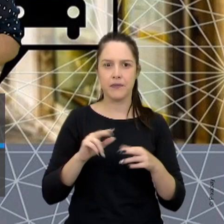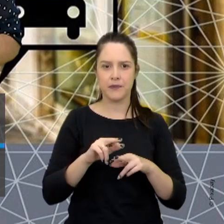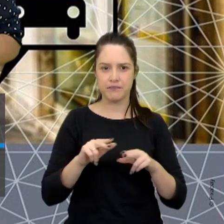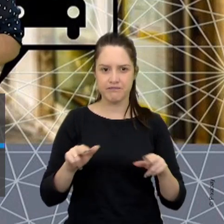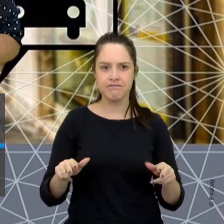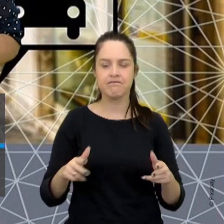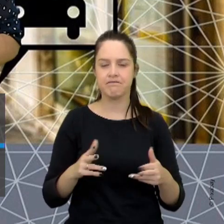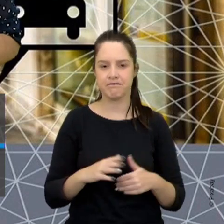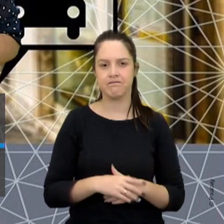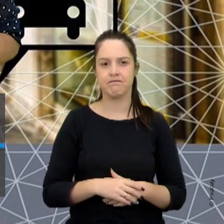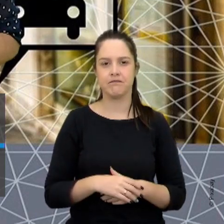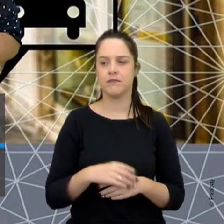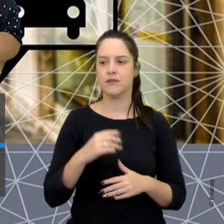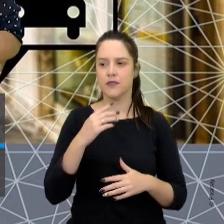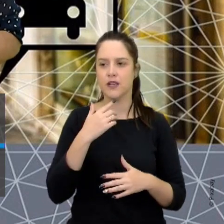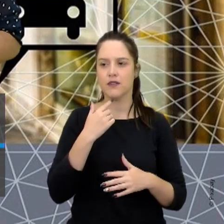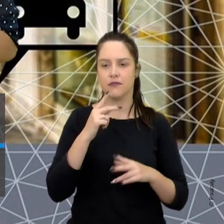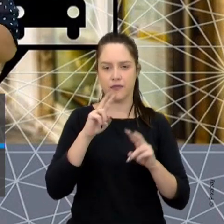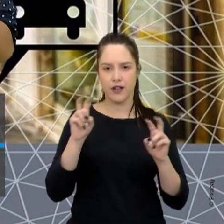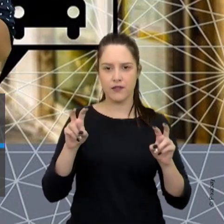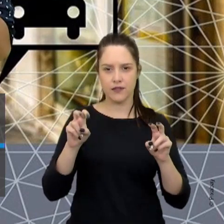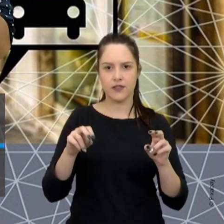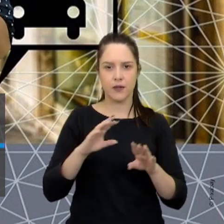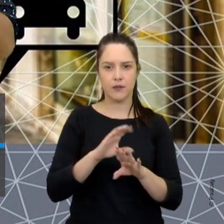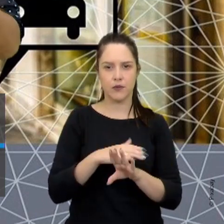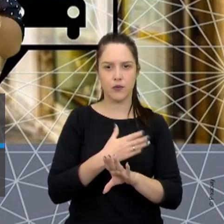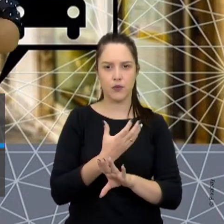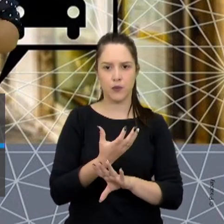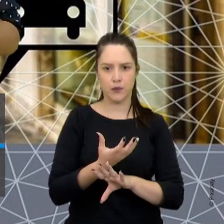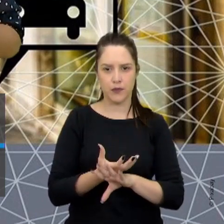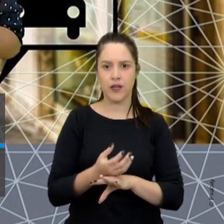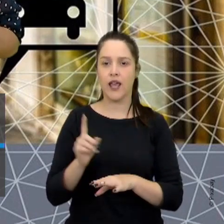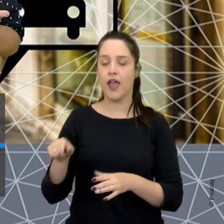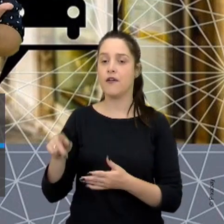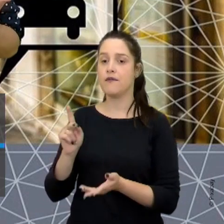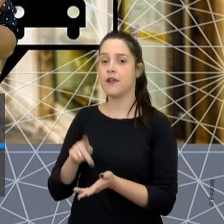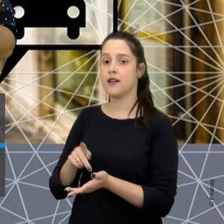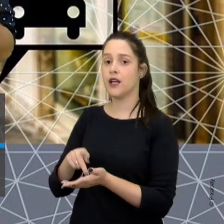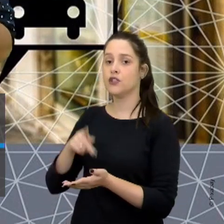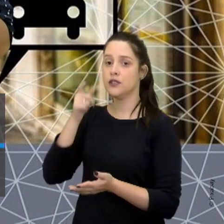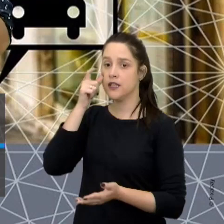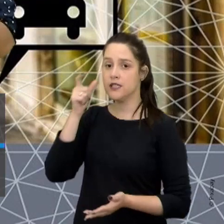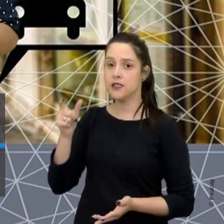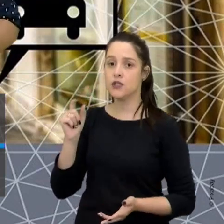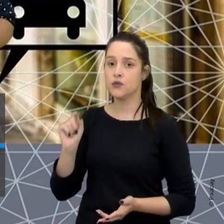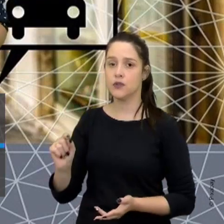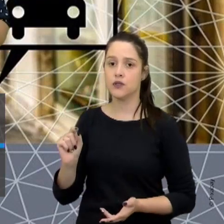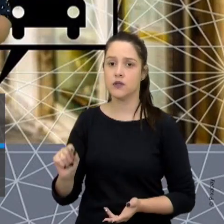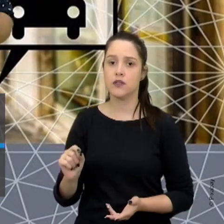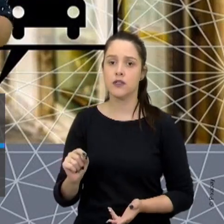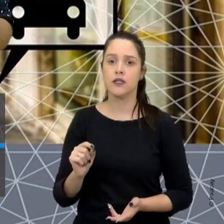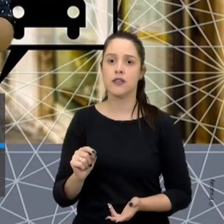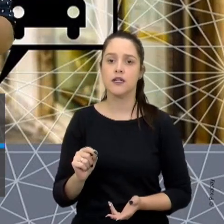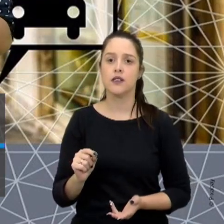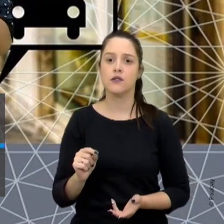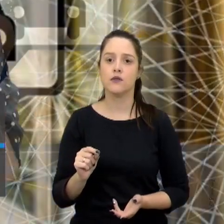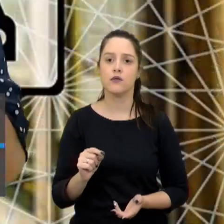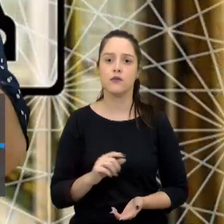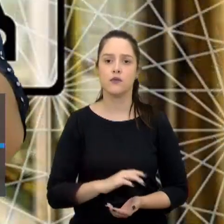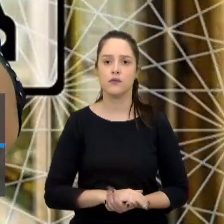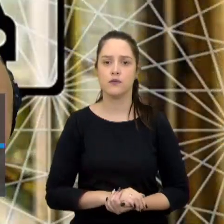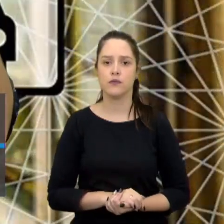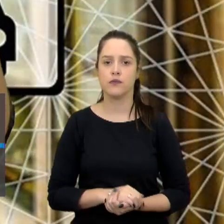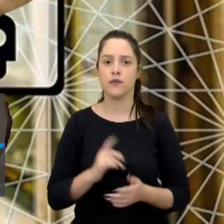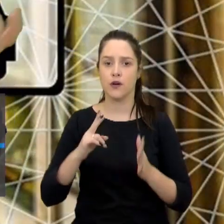sobre isso no componente. É verdade, Pro. Interessante também a gente fazer uma colocação que